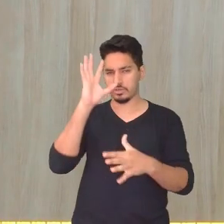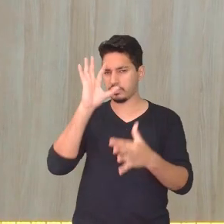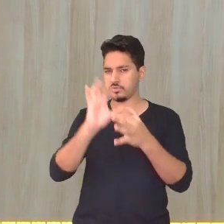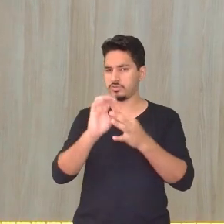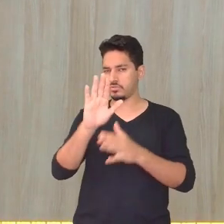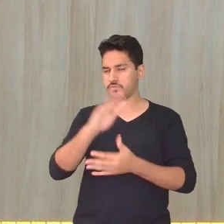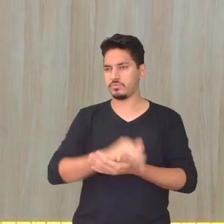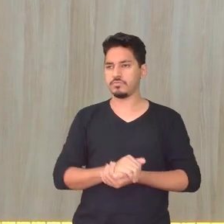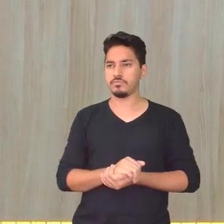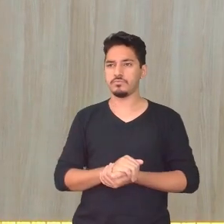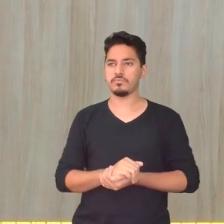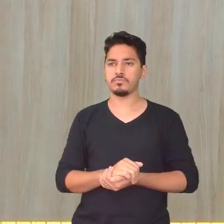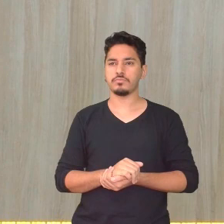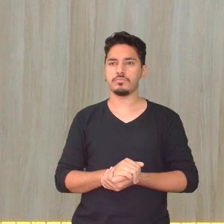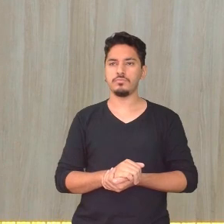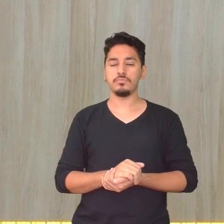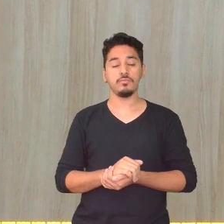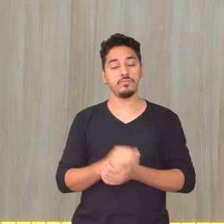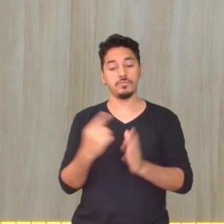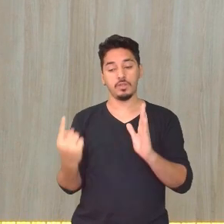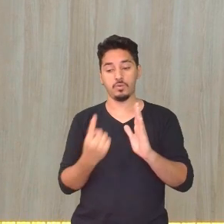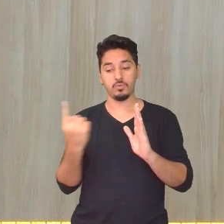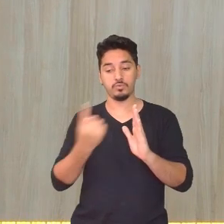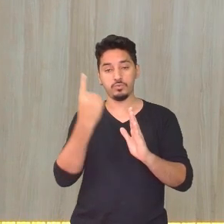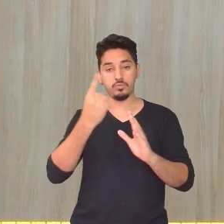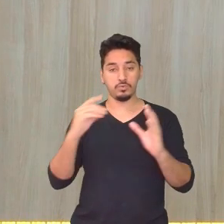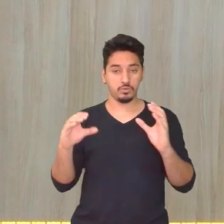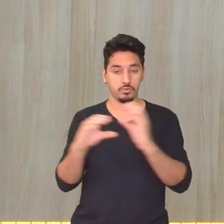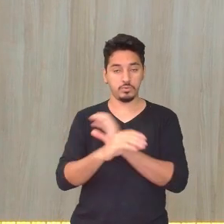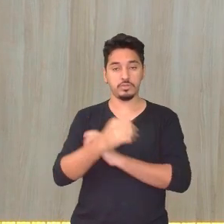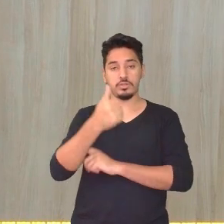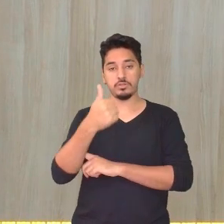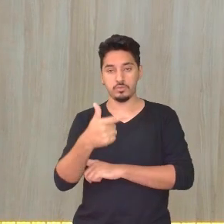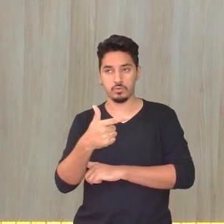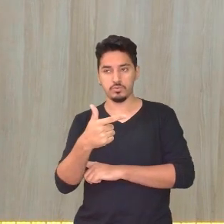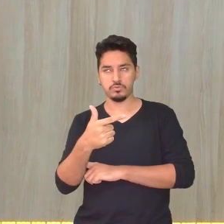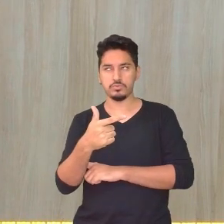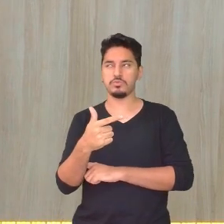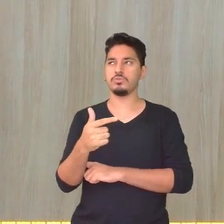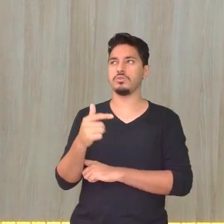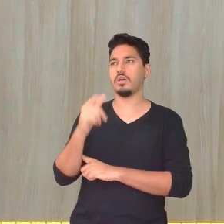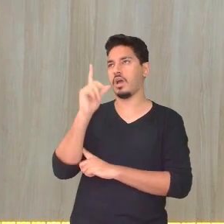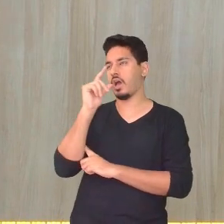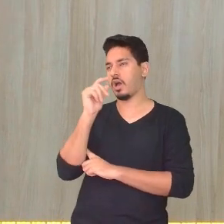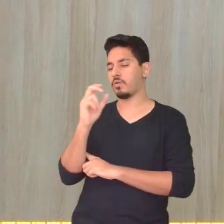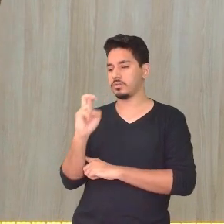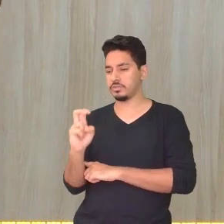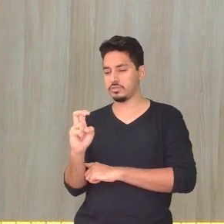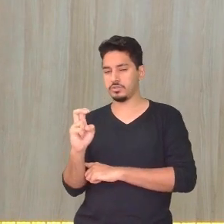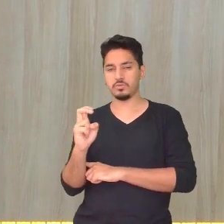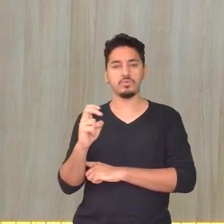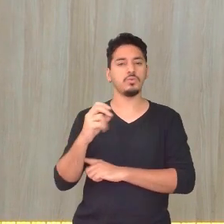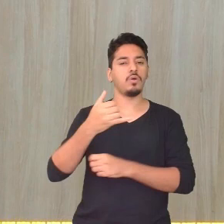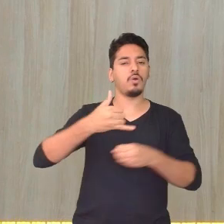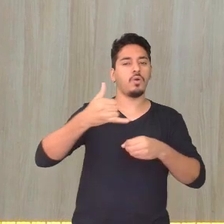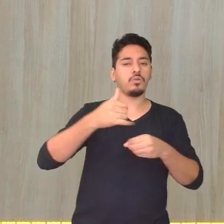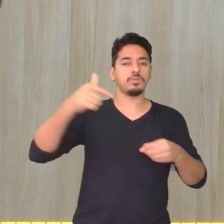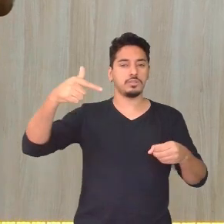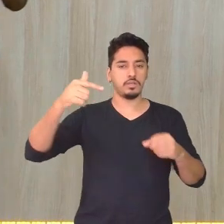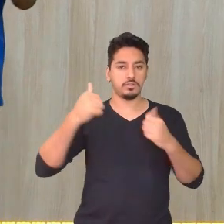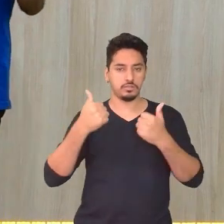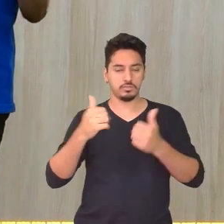lá. A altura total, 12. A só da água é 5, então o óleo vai ser 7, porque 7 mais 5, 12. Primeira coisa que tem que